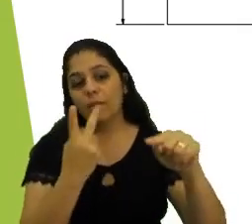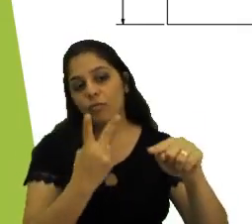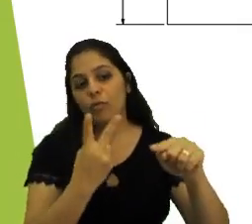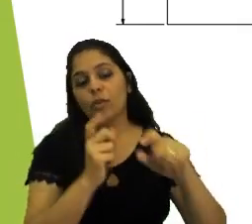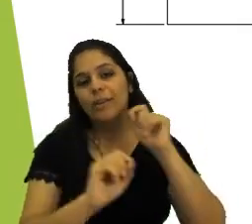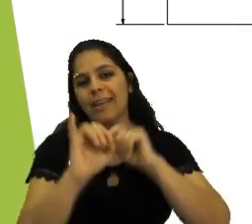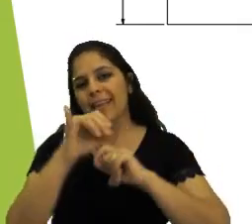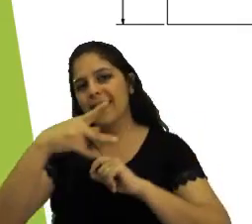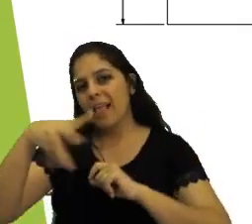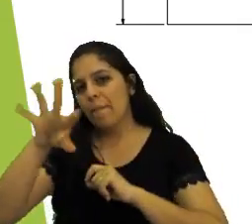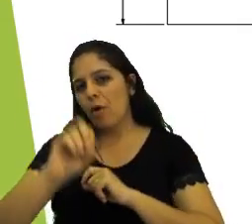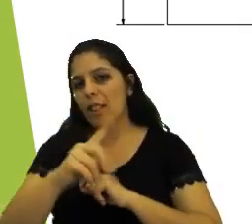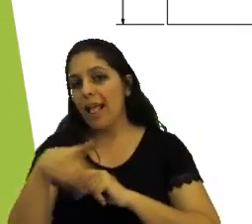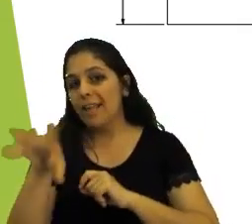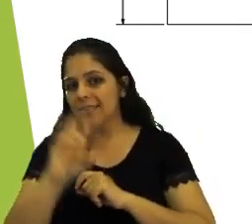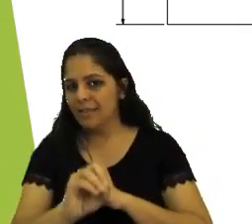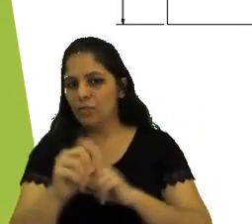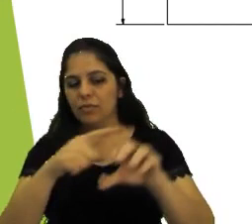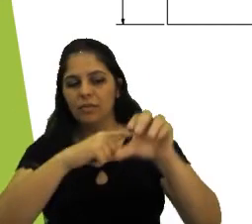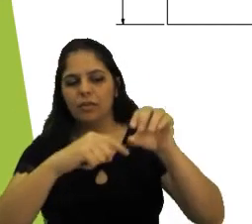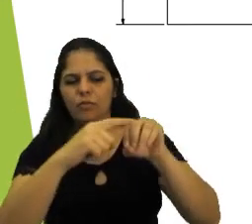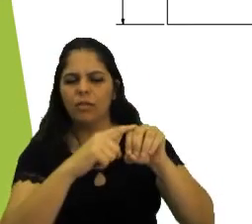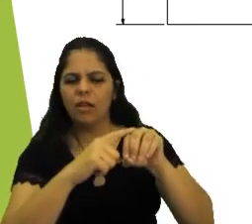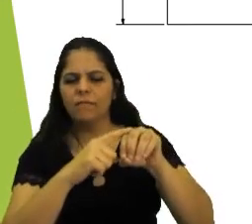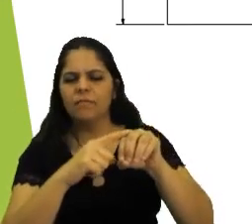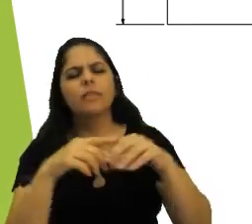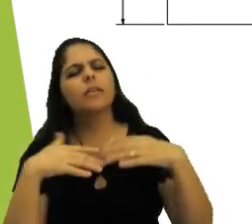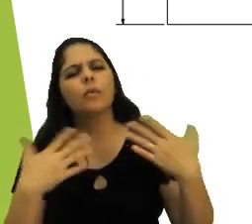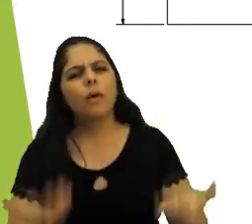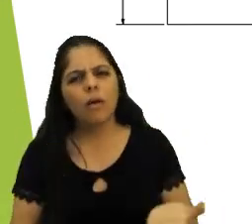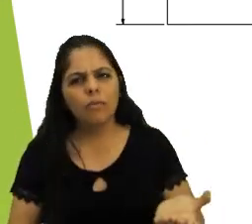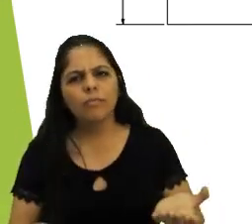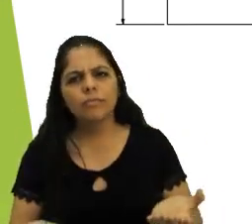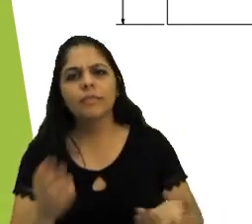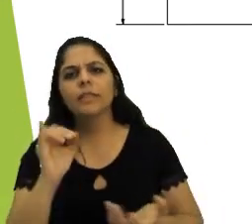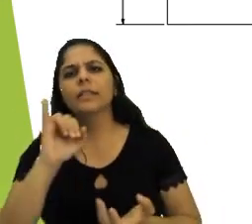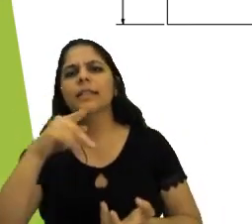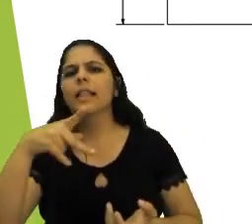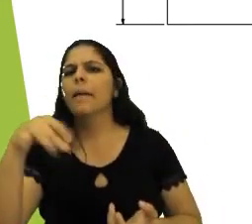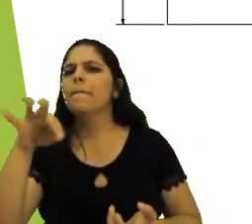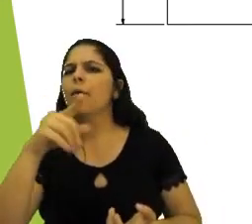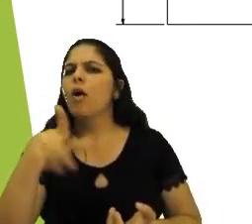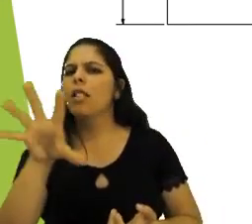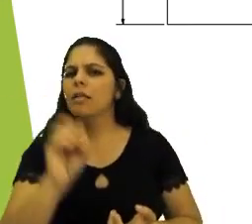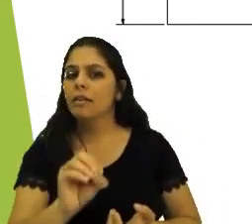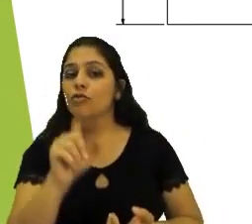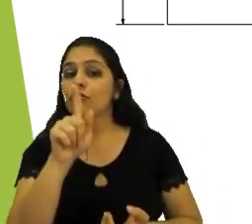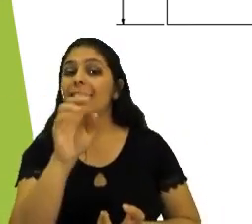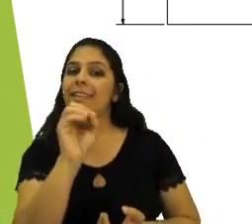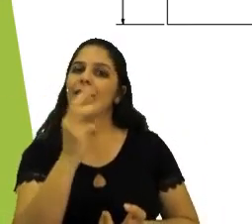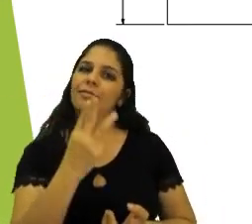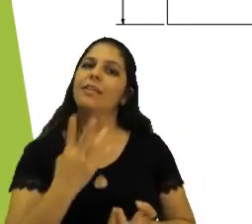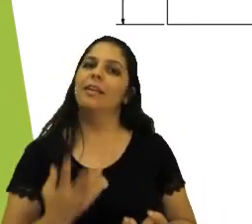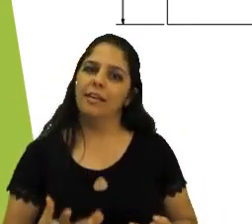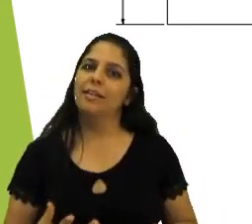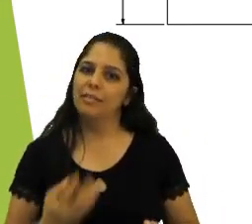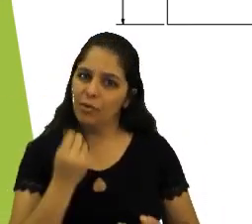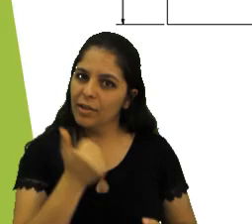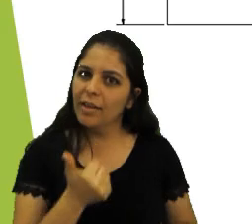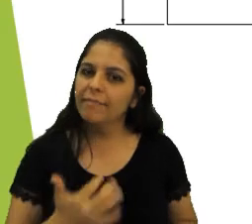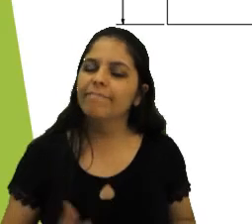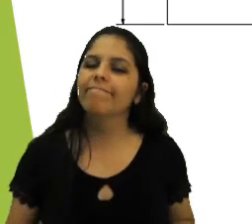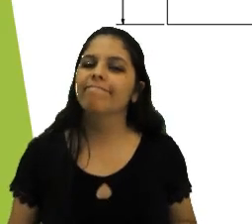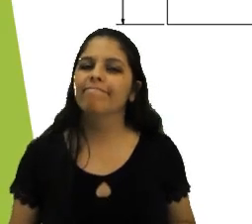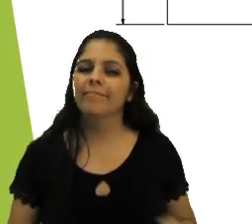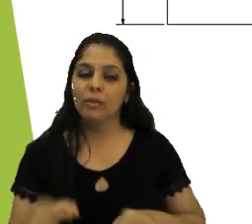interpolação circular, né? E no caso seria qual? A interpolação G03, tá, turma? Então, a coordenada